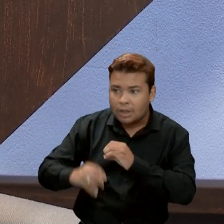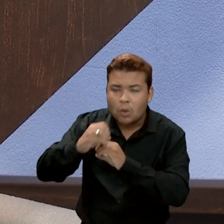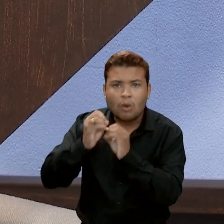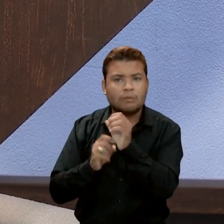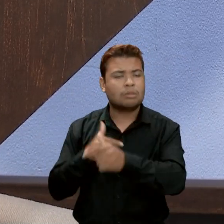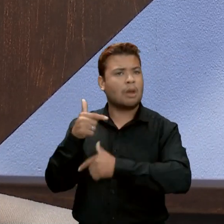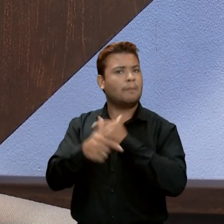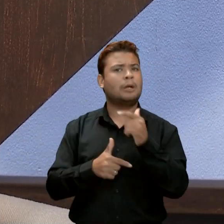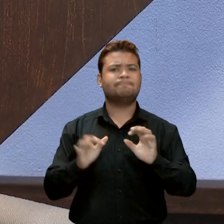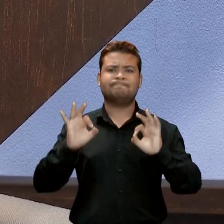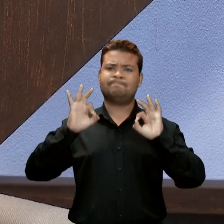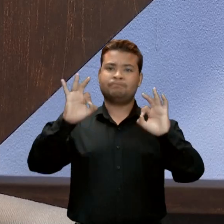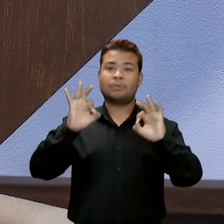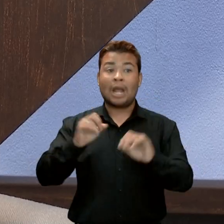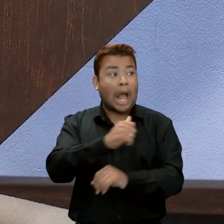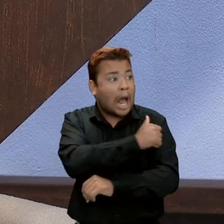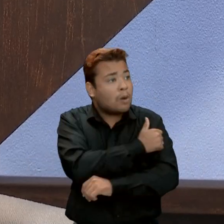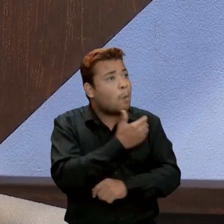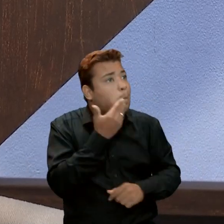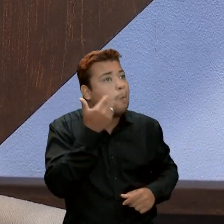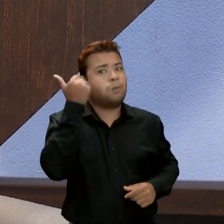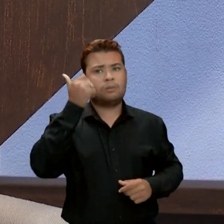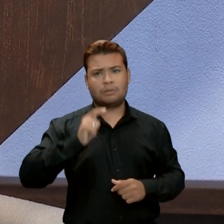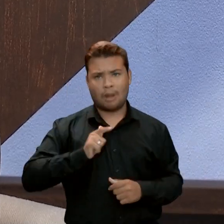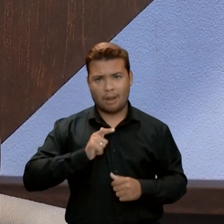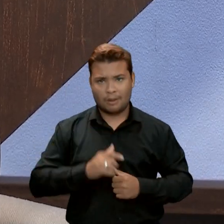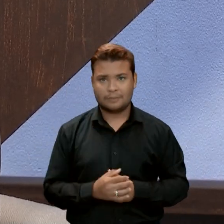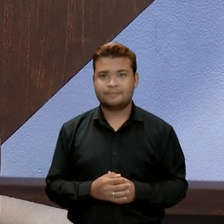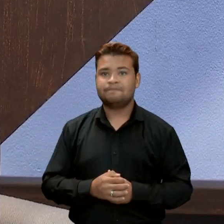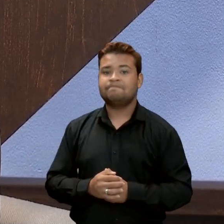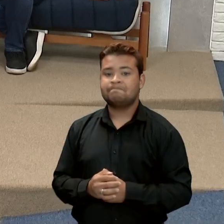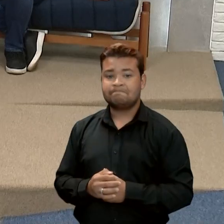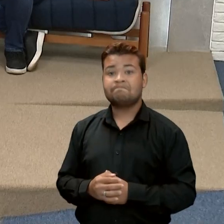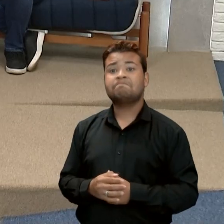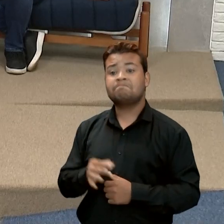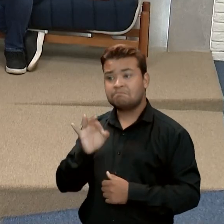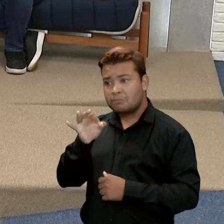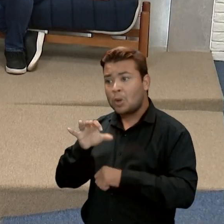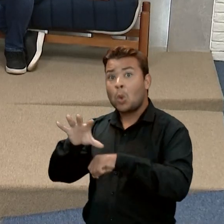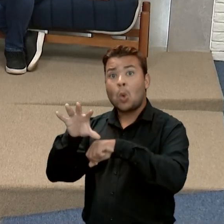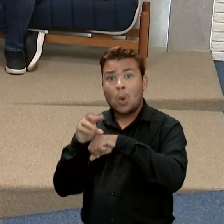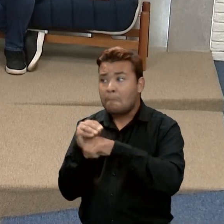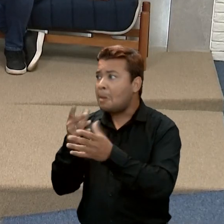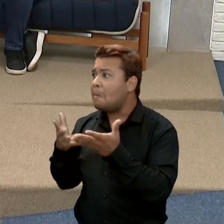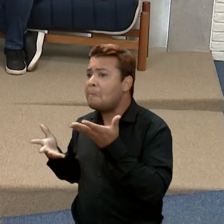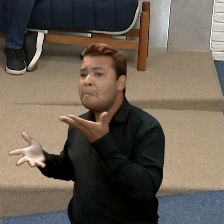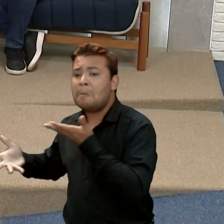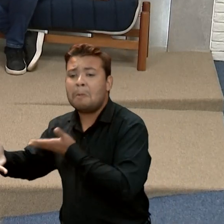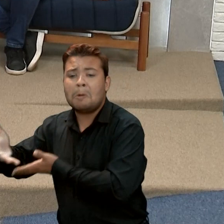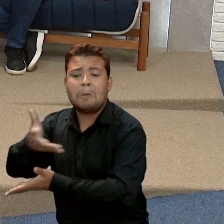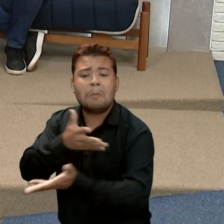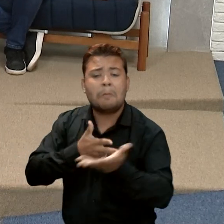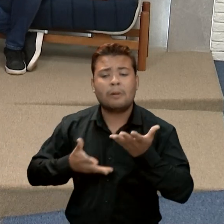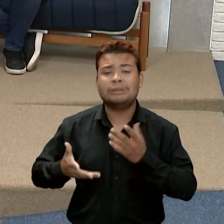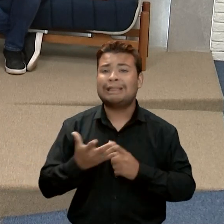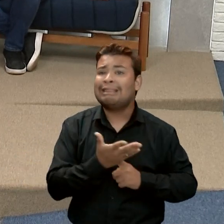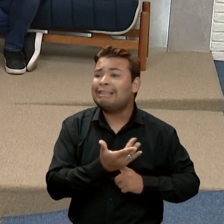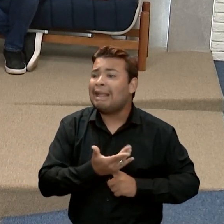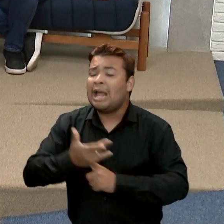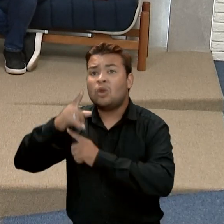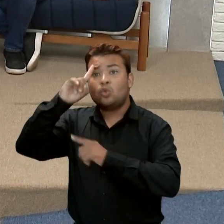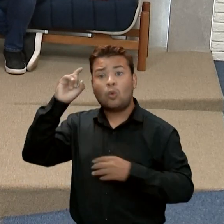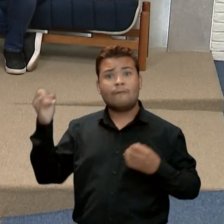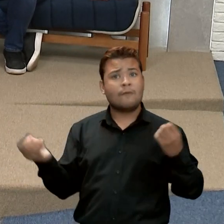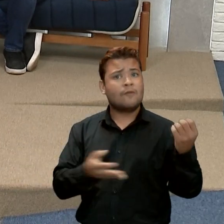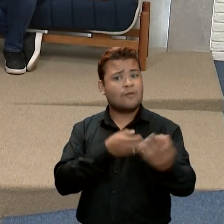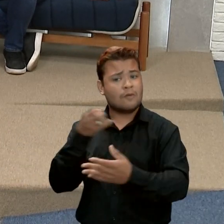aluno recebe esse produto. A gente ainda volta a falar sobre esse intercâmbio de conhecimentos, né? Toda essa tecnologia inovadora que vem para o campo